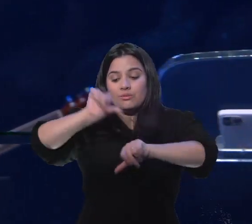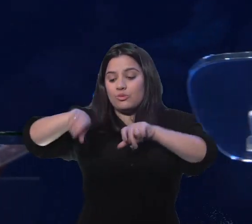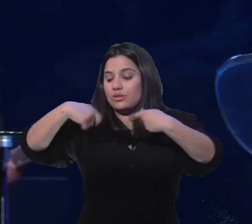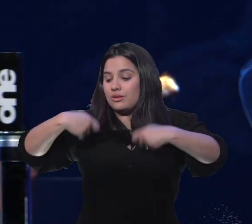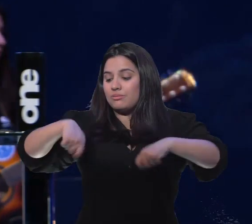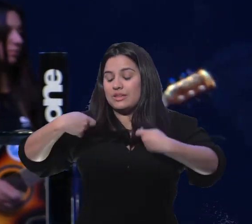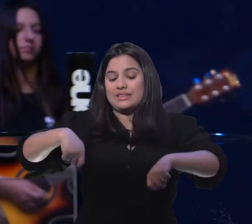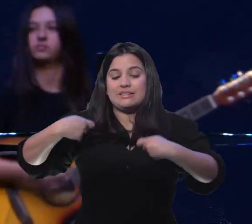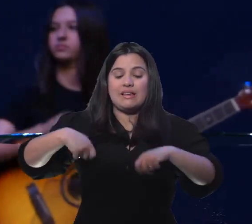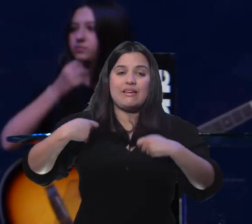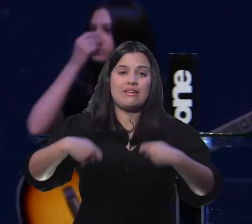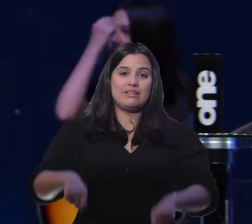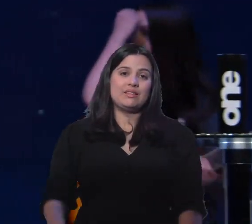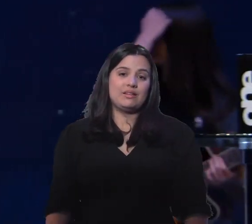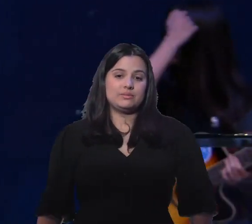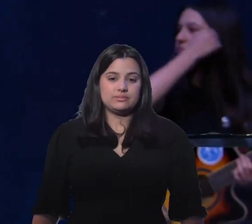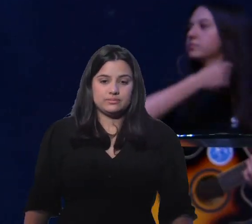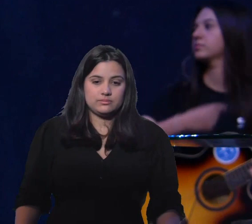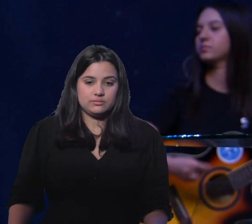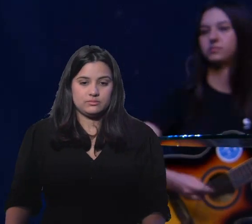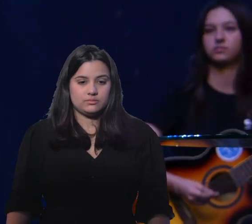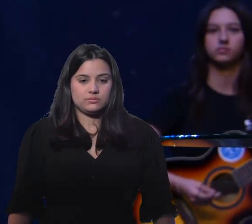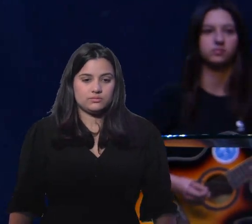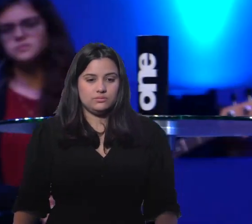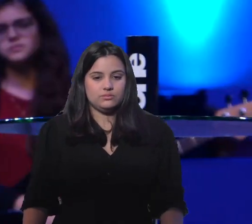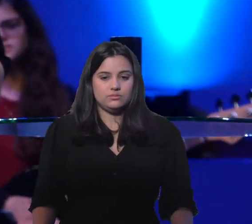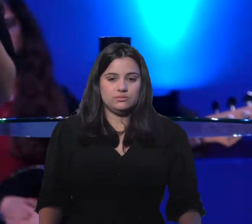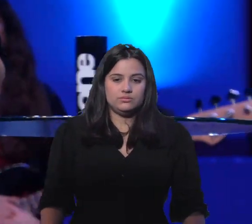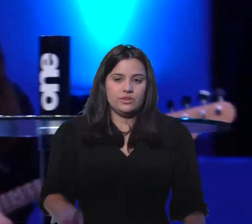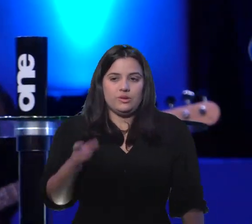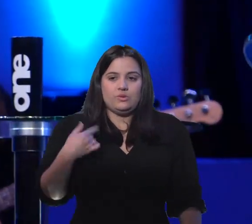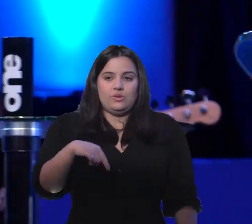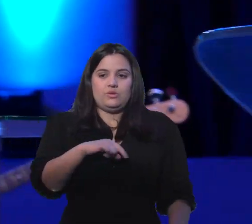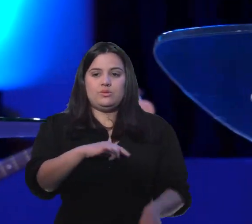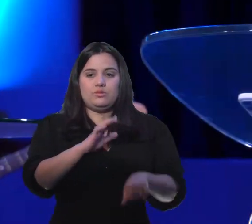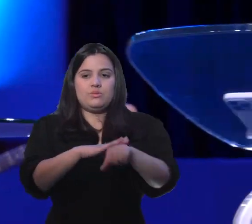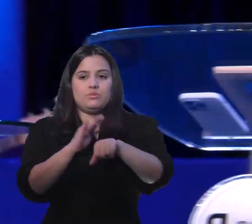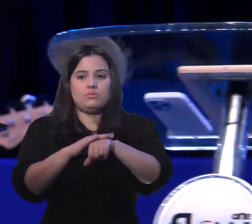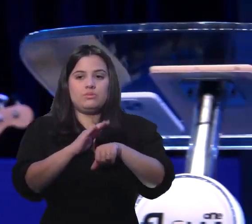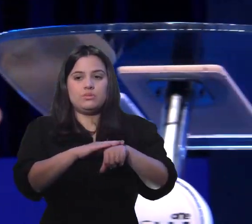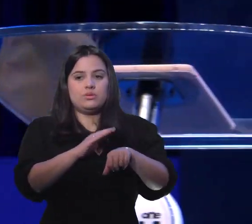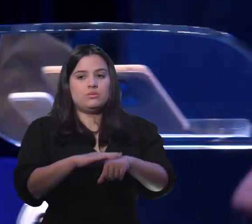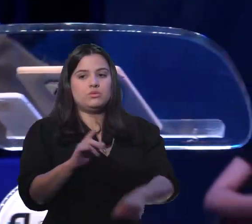enxergar as coisas do jeito que Deus enxerga, ao invés do jeito que nós enxergamos.